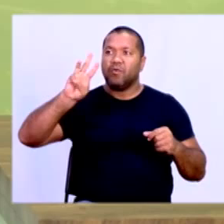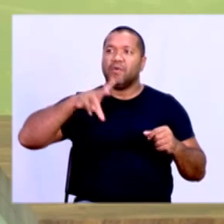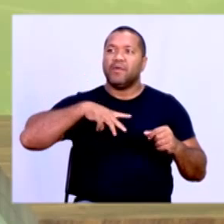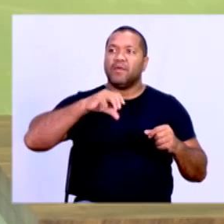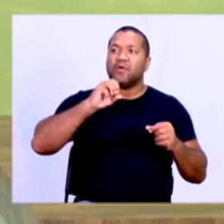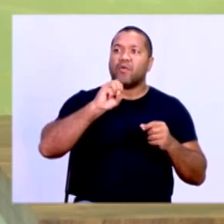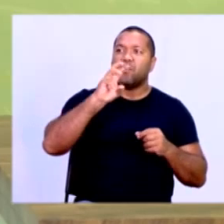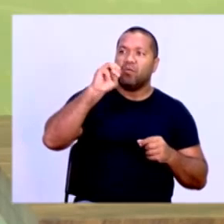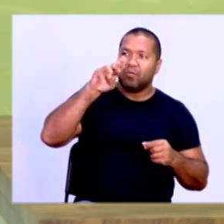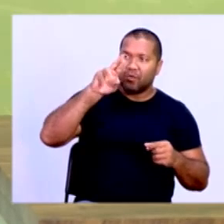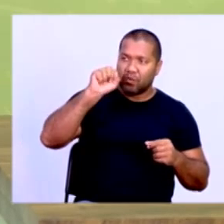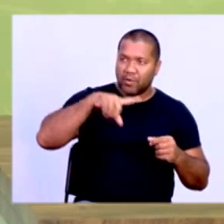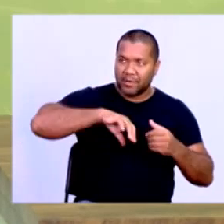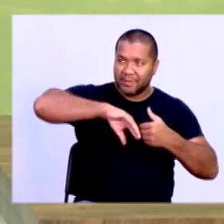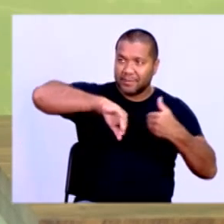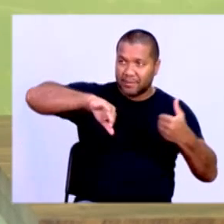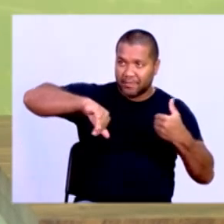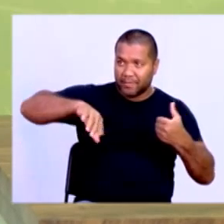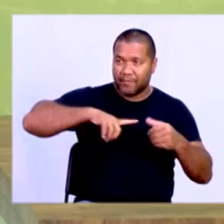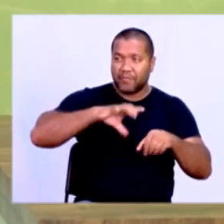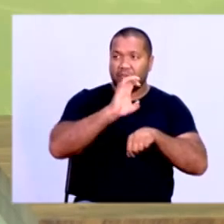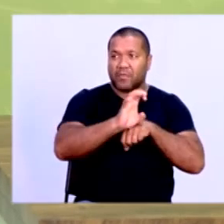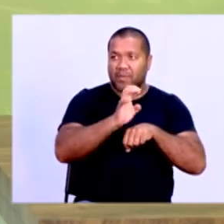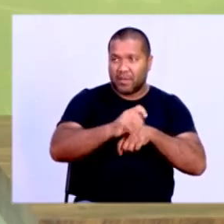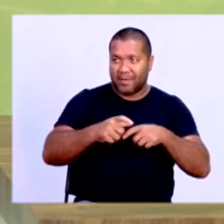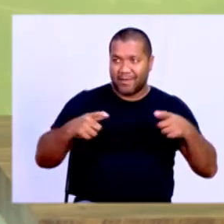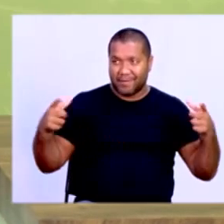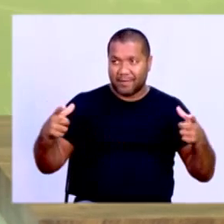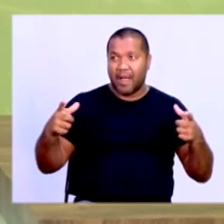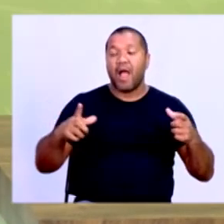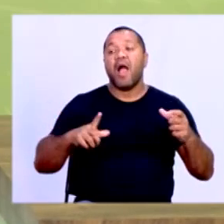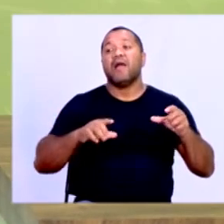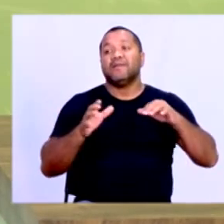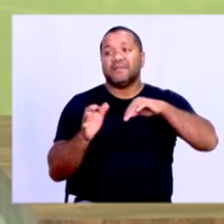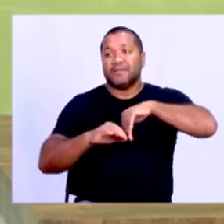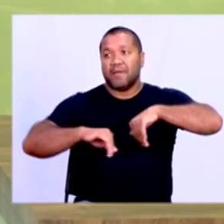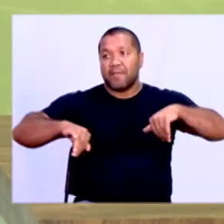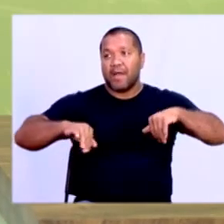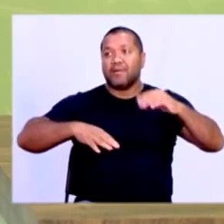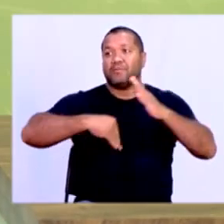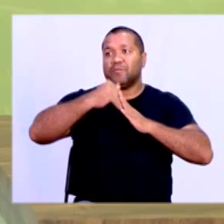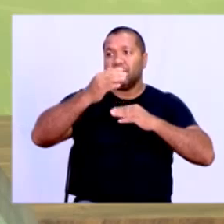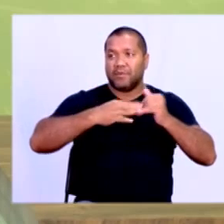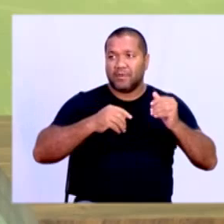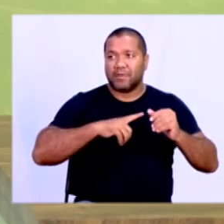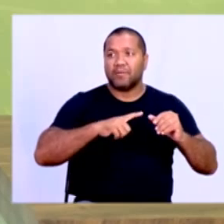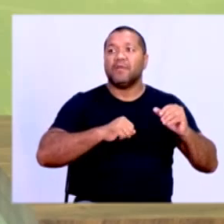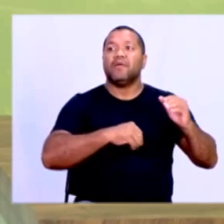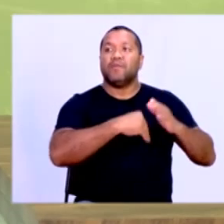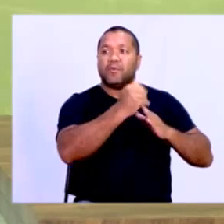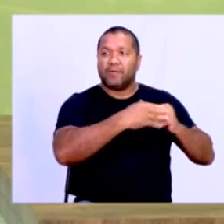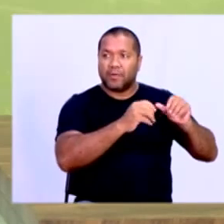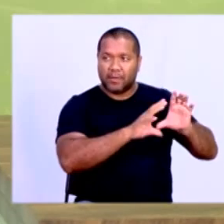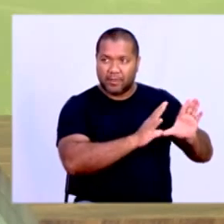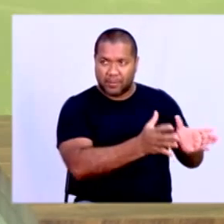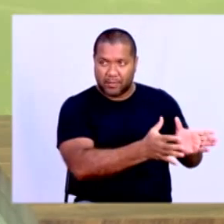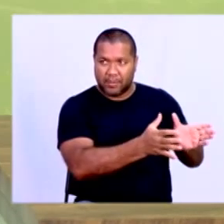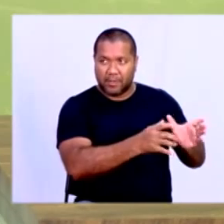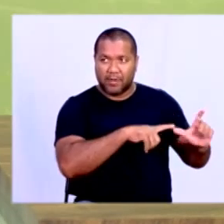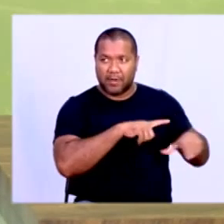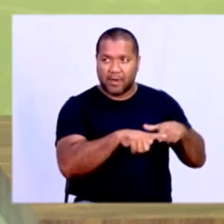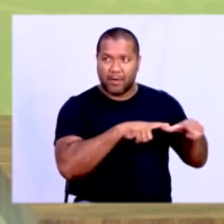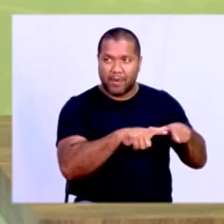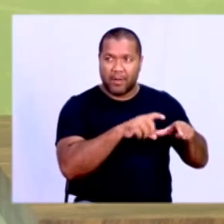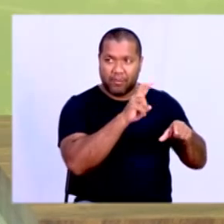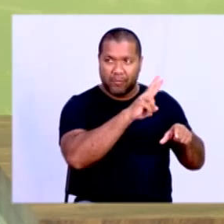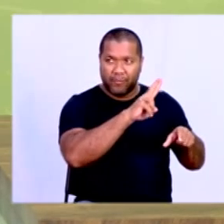alguns aspectos, em algumas empresas de grande porte, até os profissionais. Então, eu tenho profissionais que só trabalham exclusivamente com